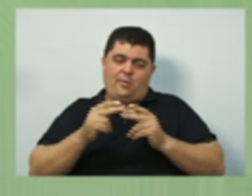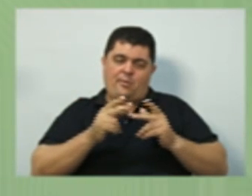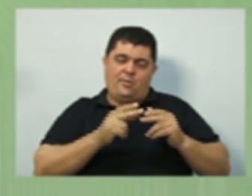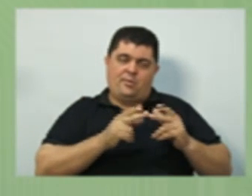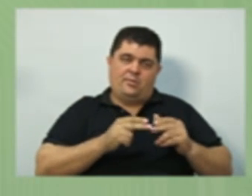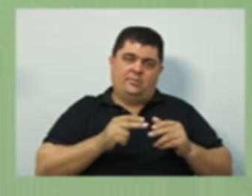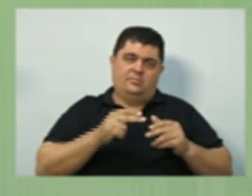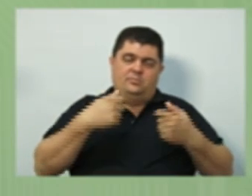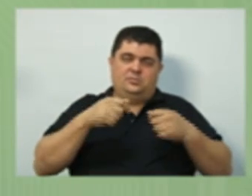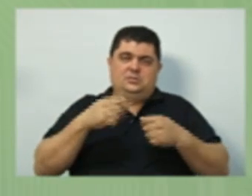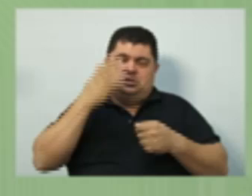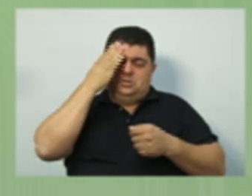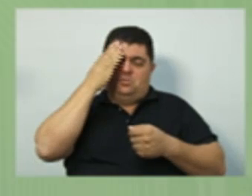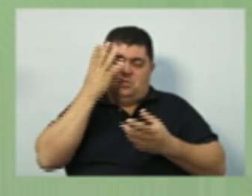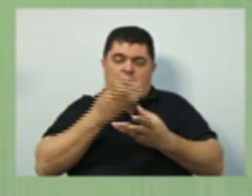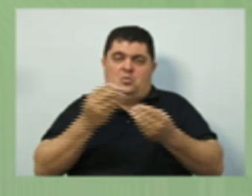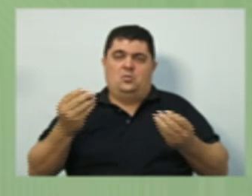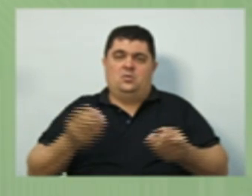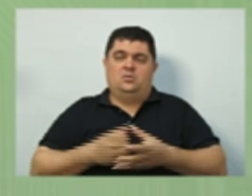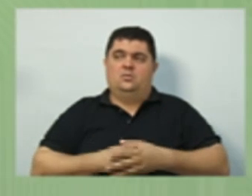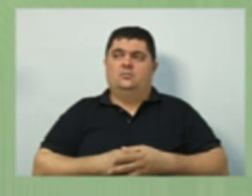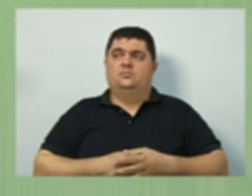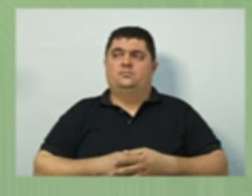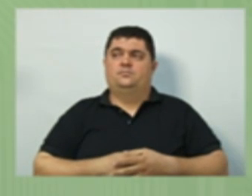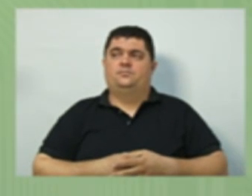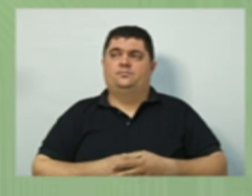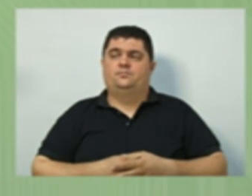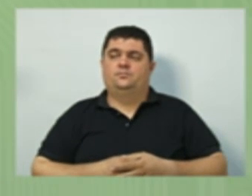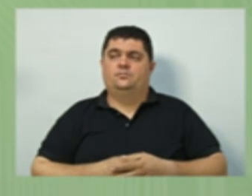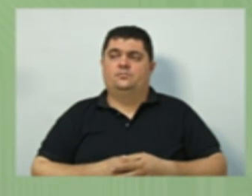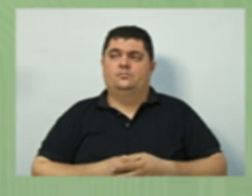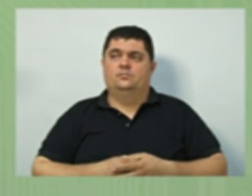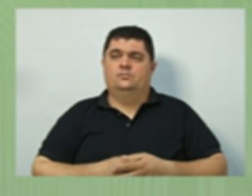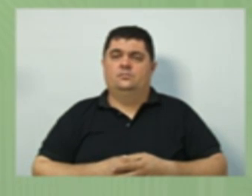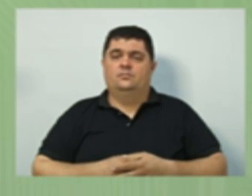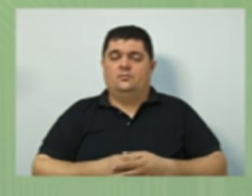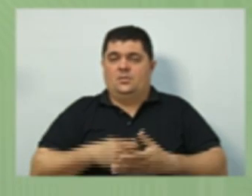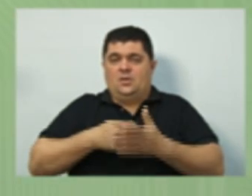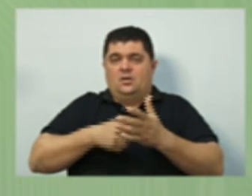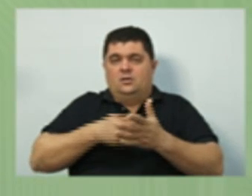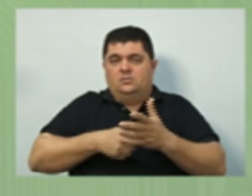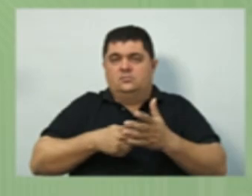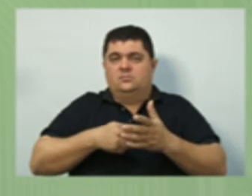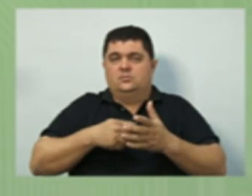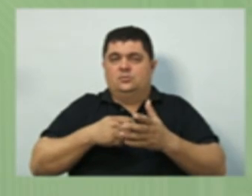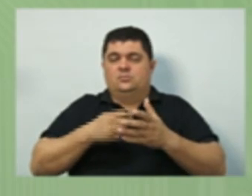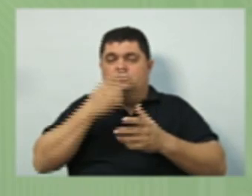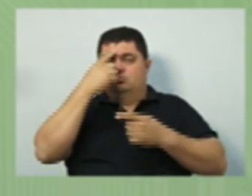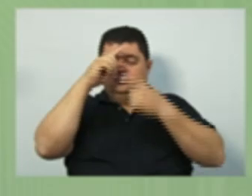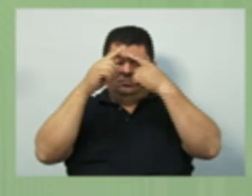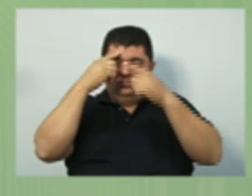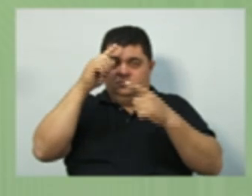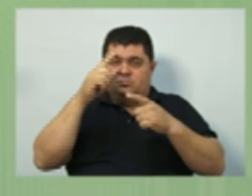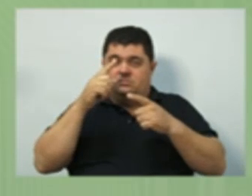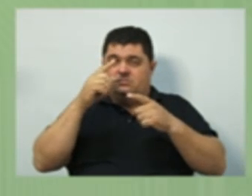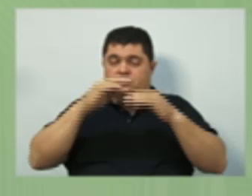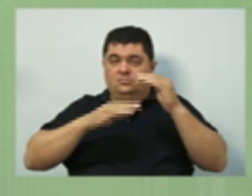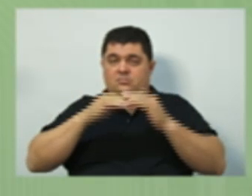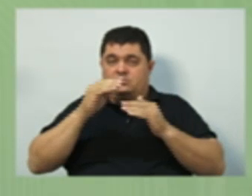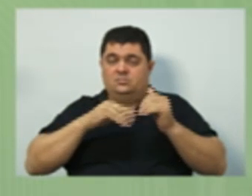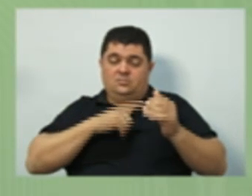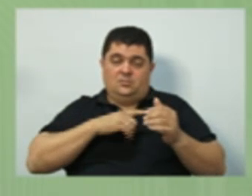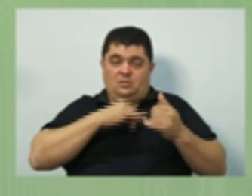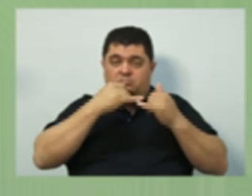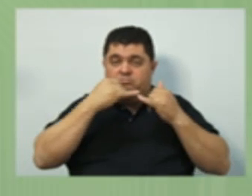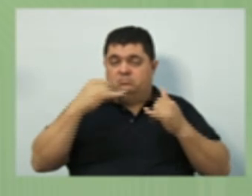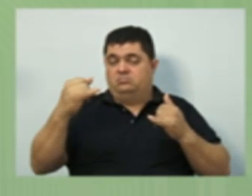muita qualificação para isso. E ainda, incentivo à criatividade dos funcionários? Não, estão em uma